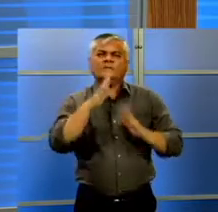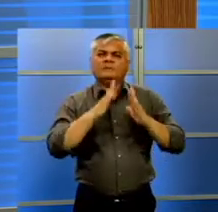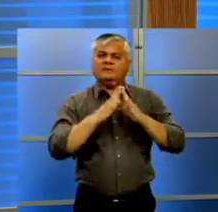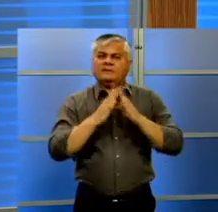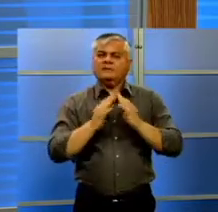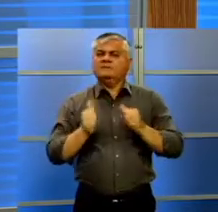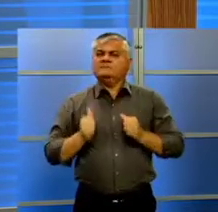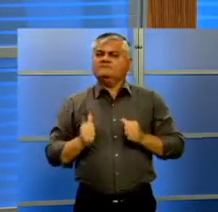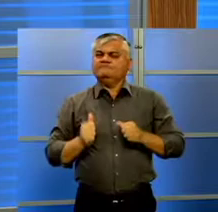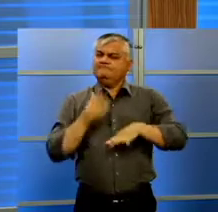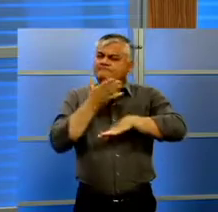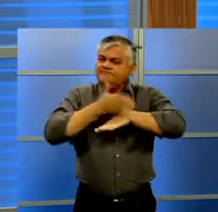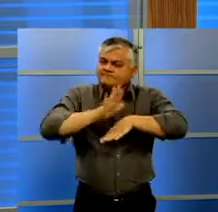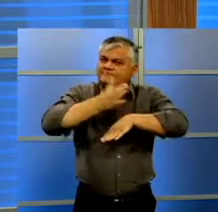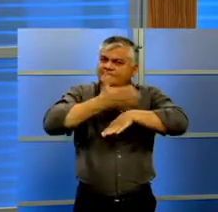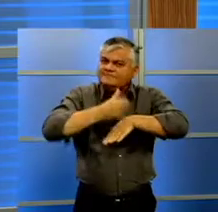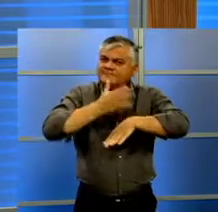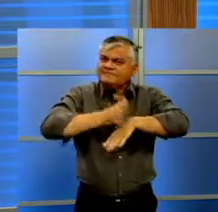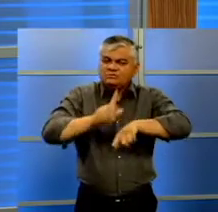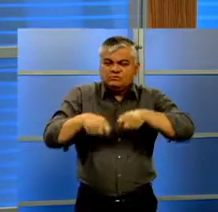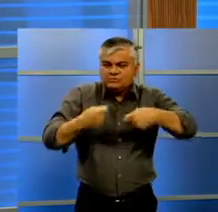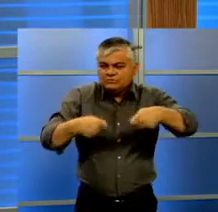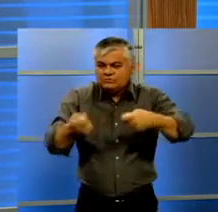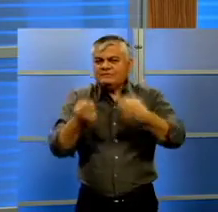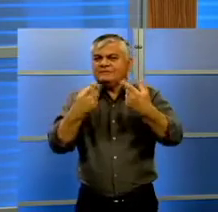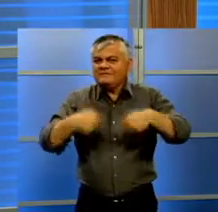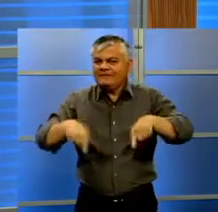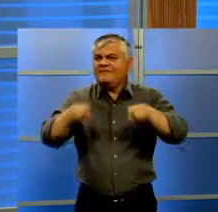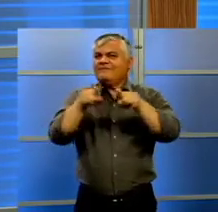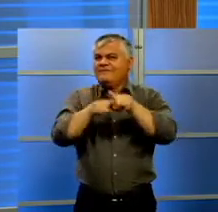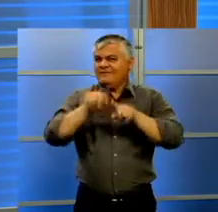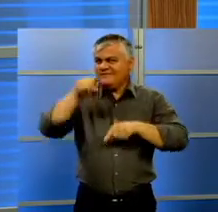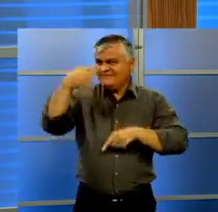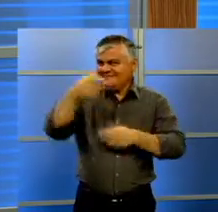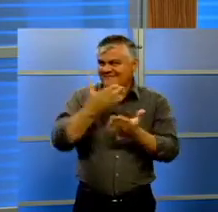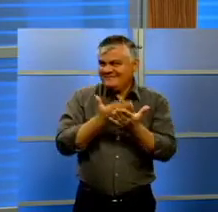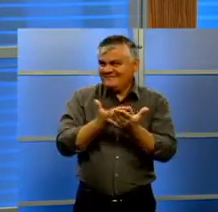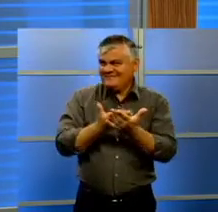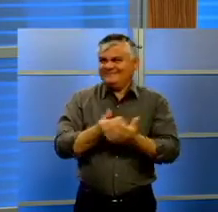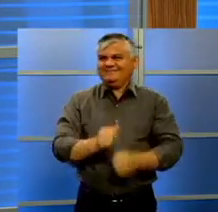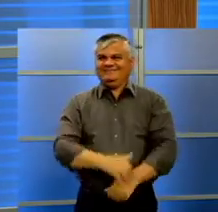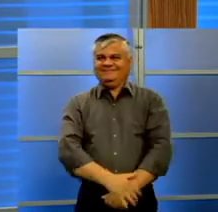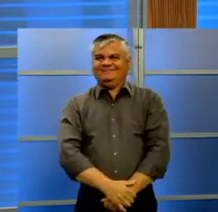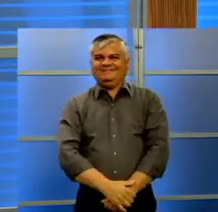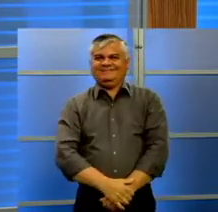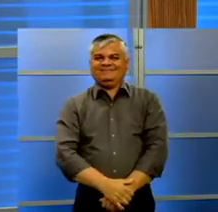E esteja praticando esses sinais. E nós voltamos a conversar na próxima aula.